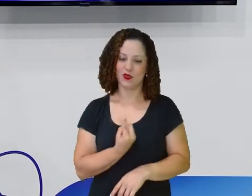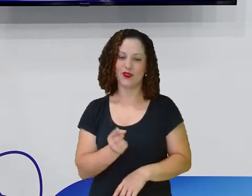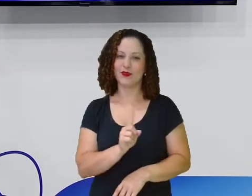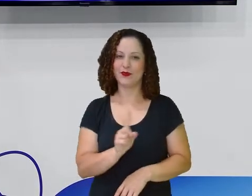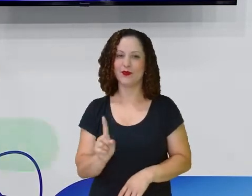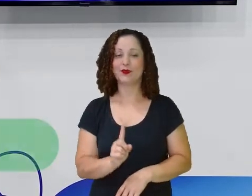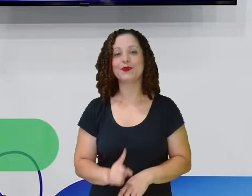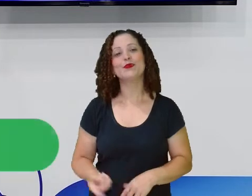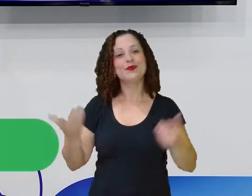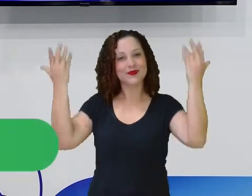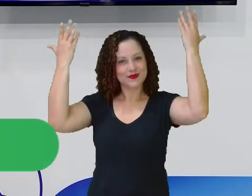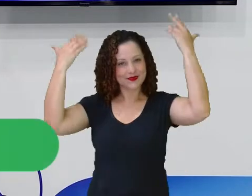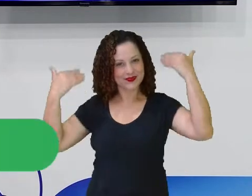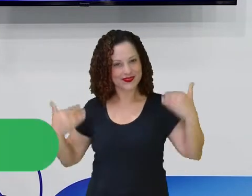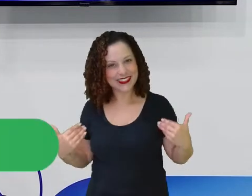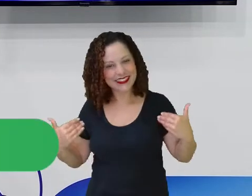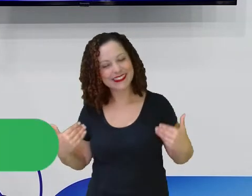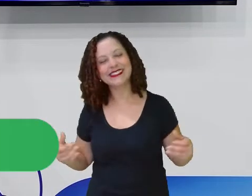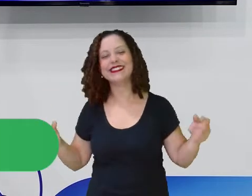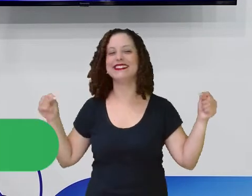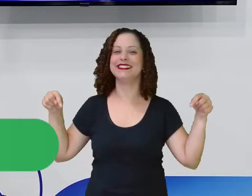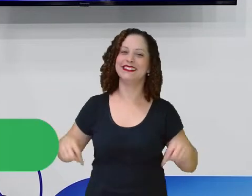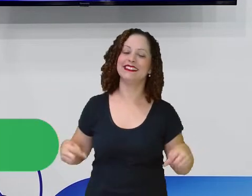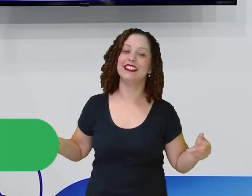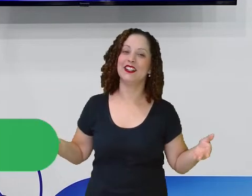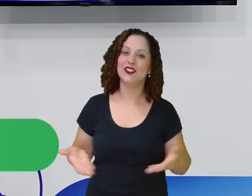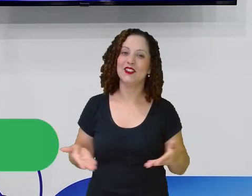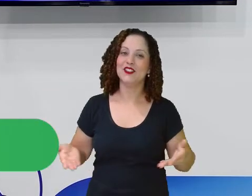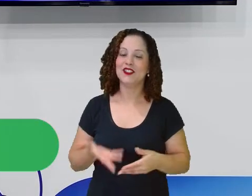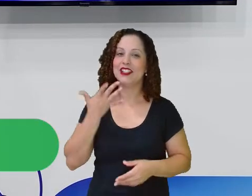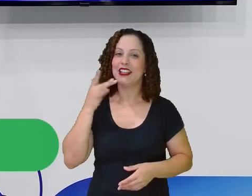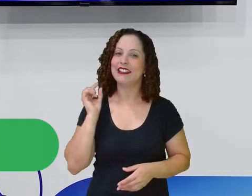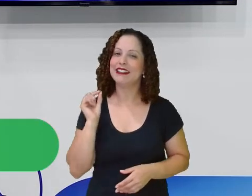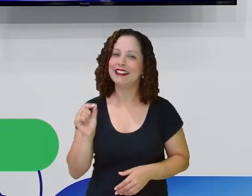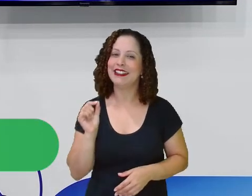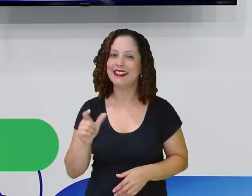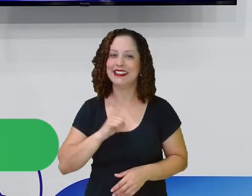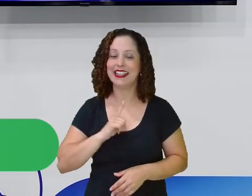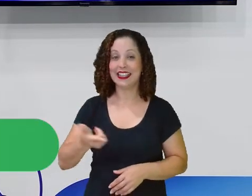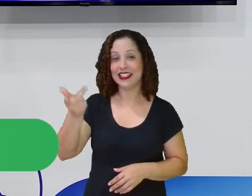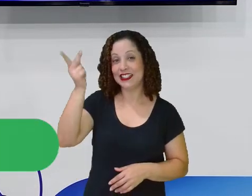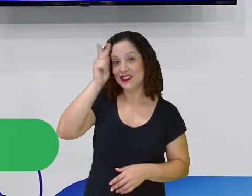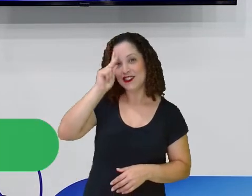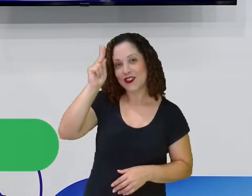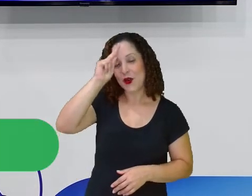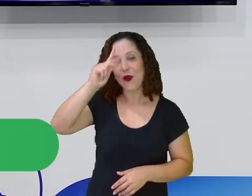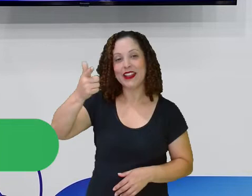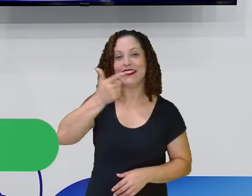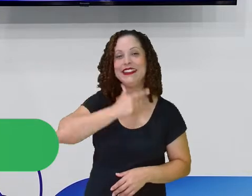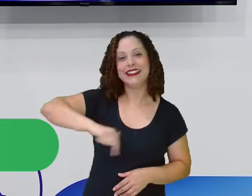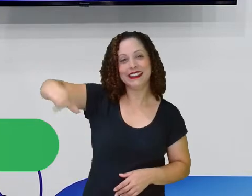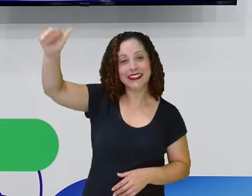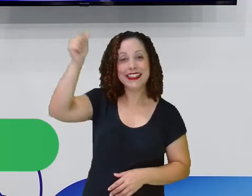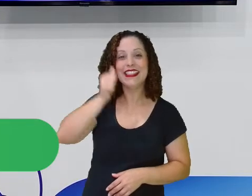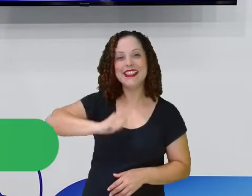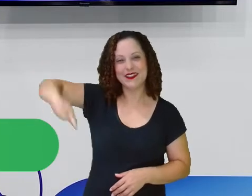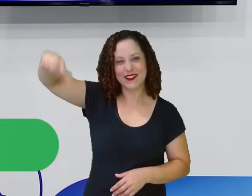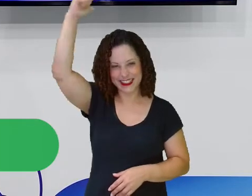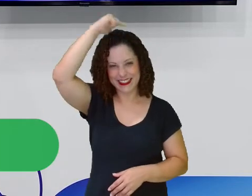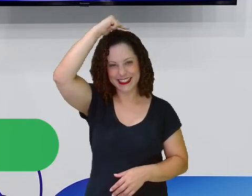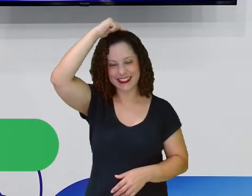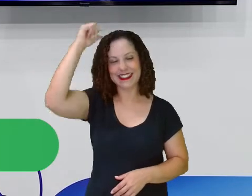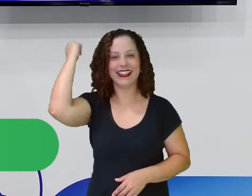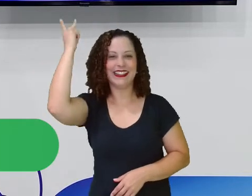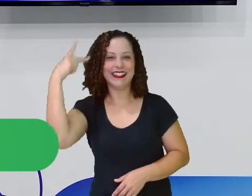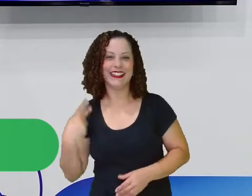Essa moça bonita aqui não é à toa que está aqui com a gente hoje. Vamos falar de algumas princesas nos contos e tinha que ser a Késia que estivesse